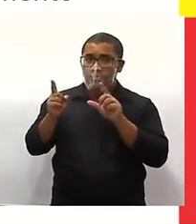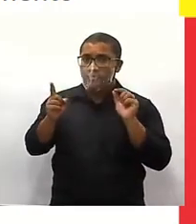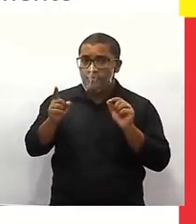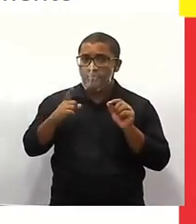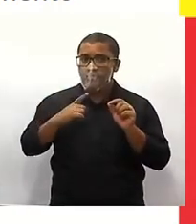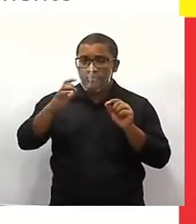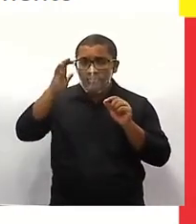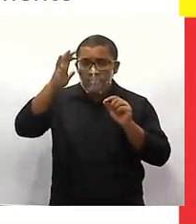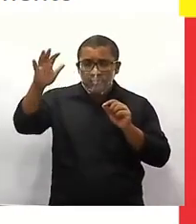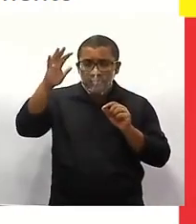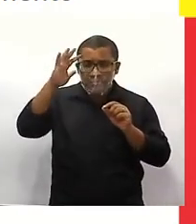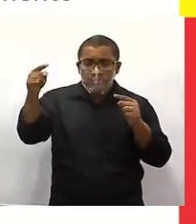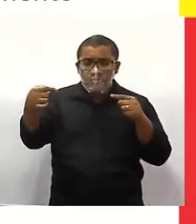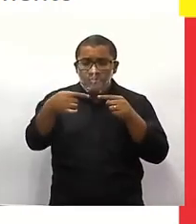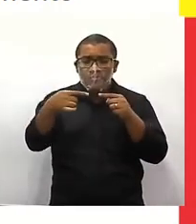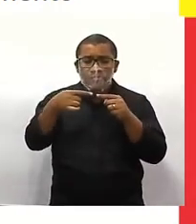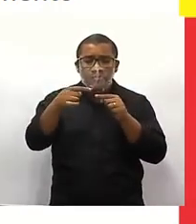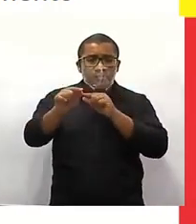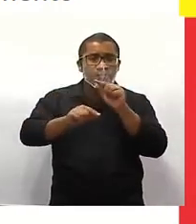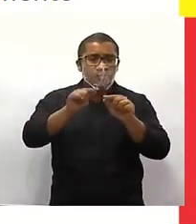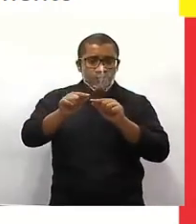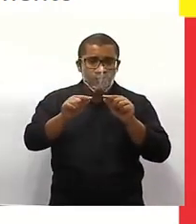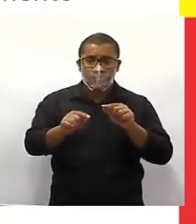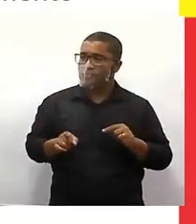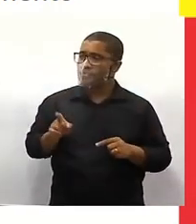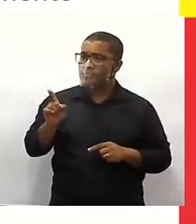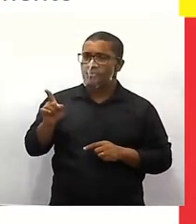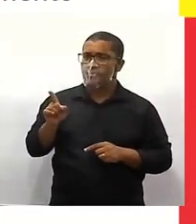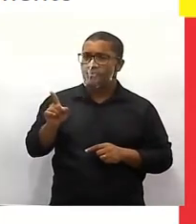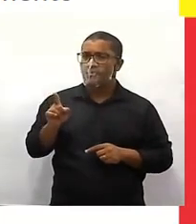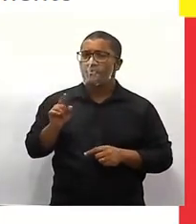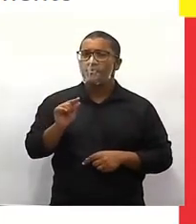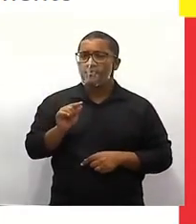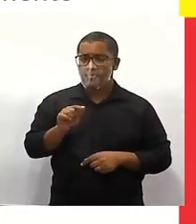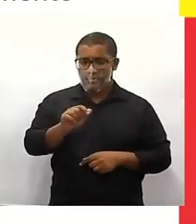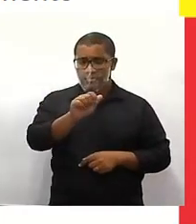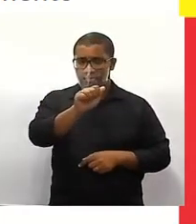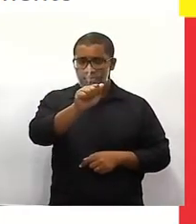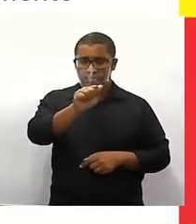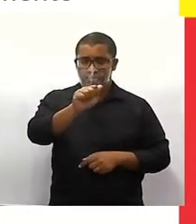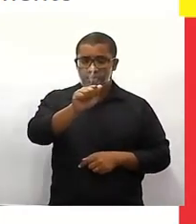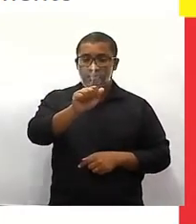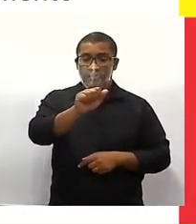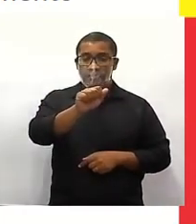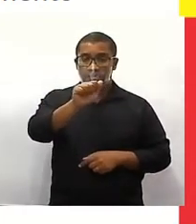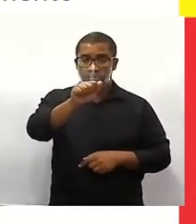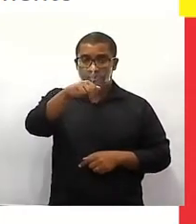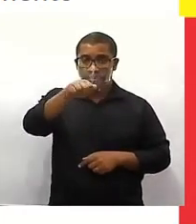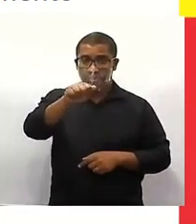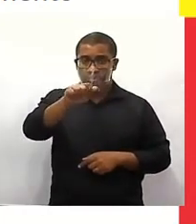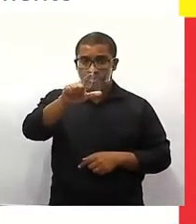de pensamento geográfico descrita. Letra A, analogia geográfica,